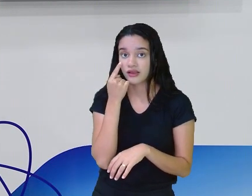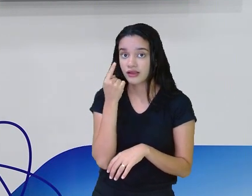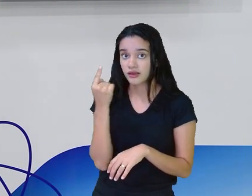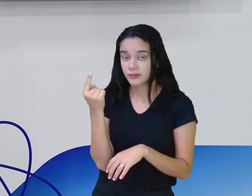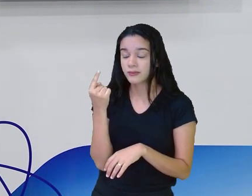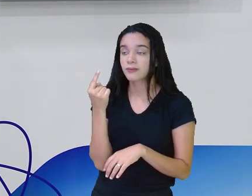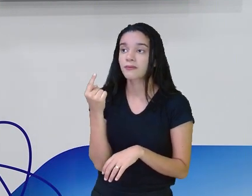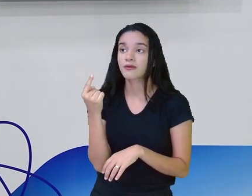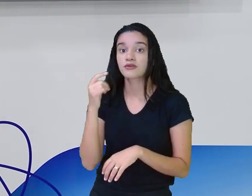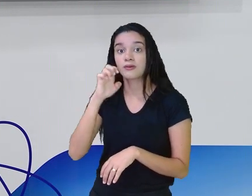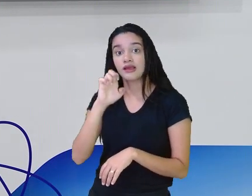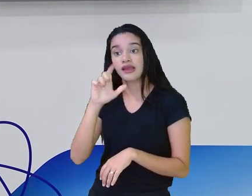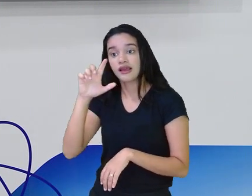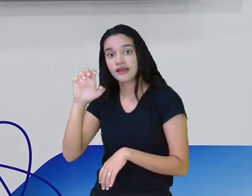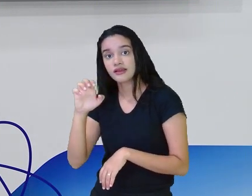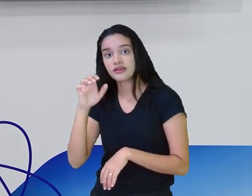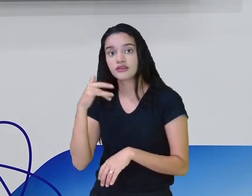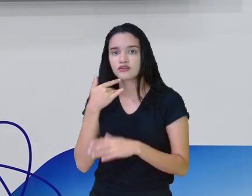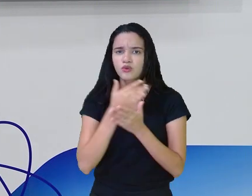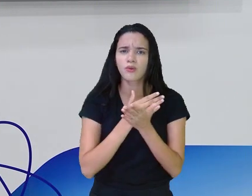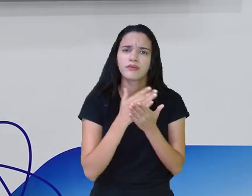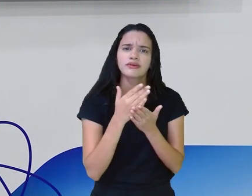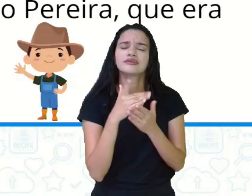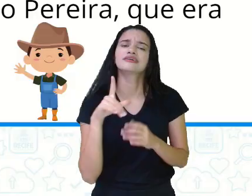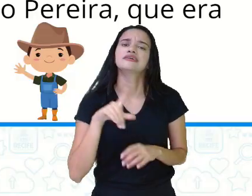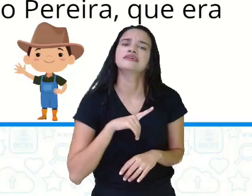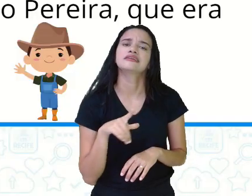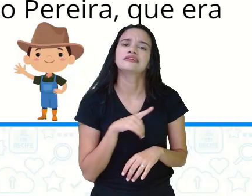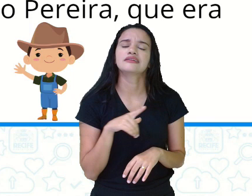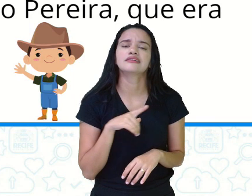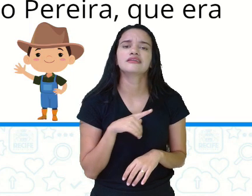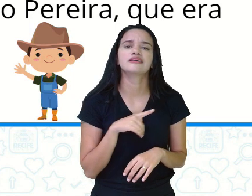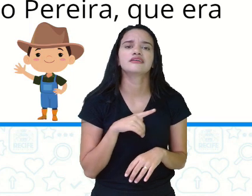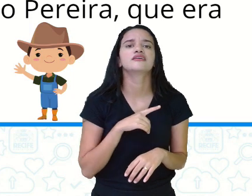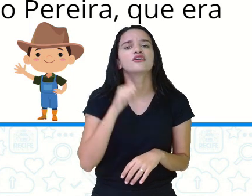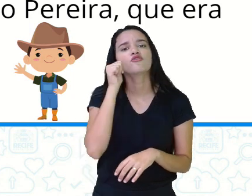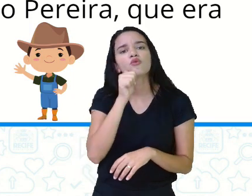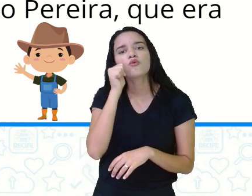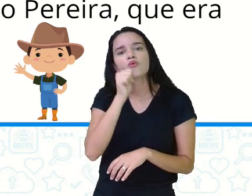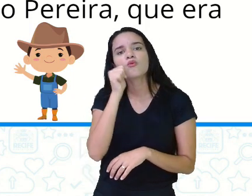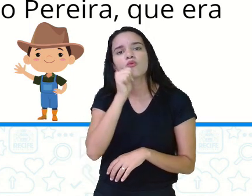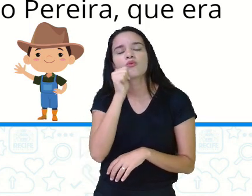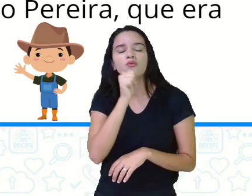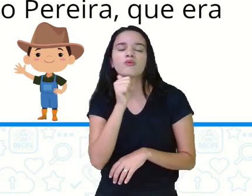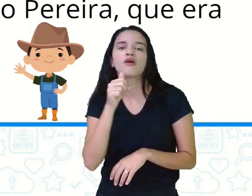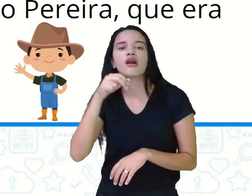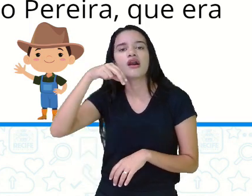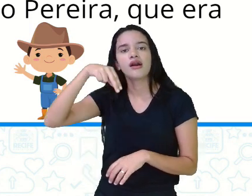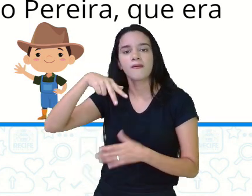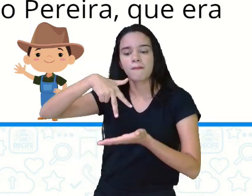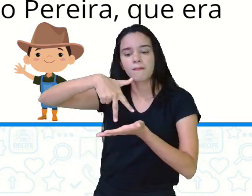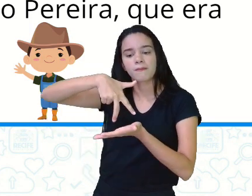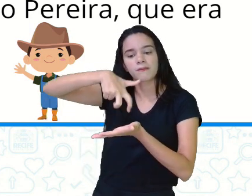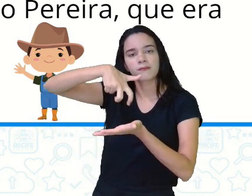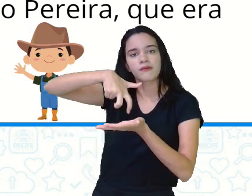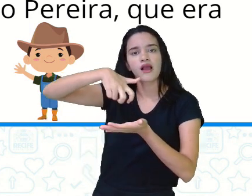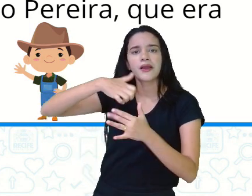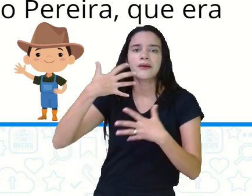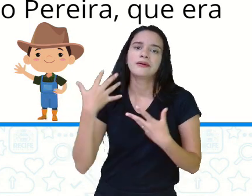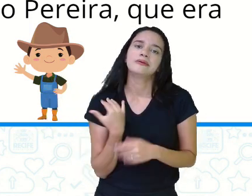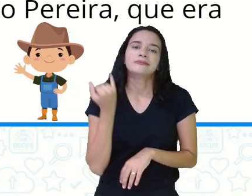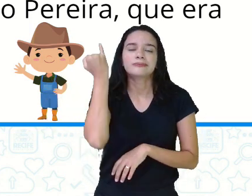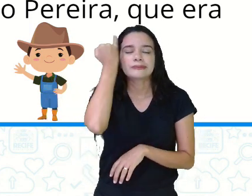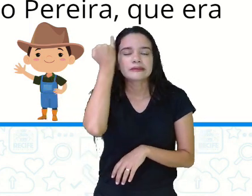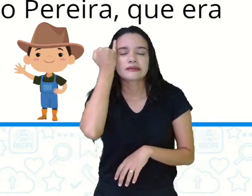contando. Olha aqui, ó, lá no início. Havia uma sacisa muito preguiçosa, tão preguiçosa que tirou